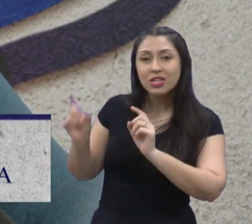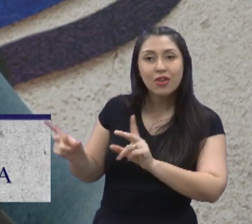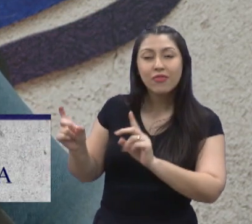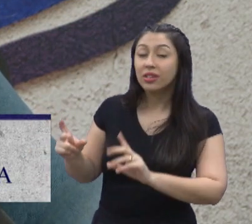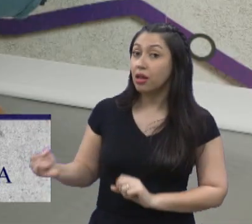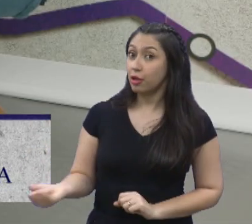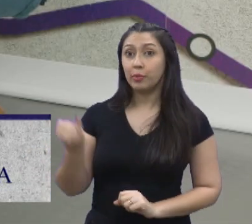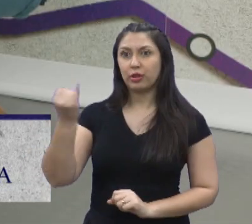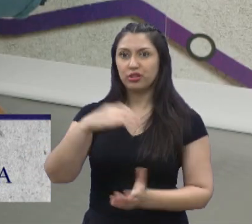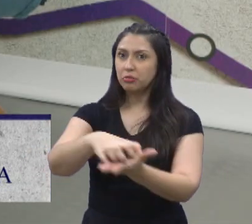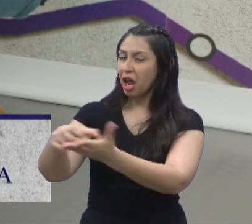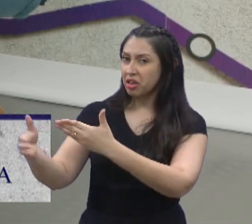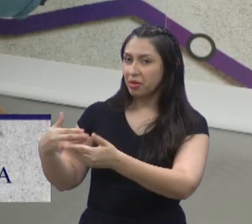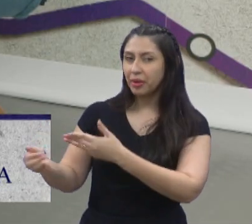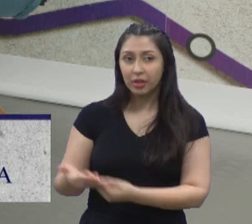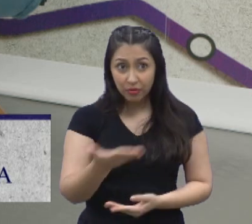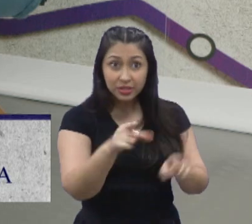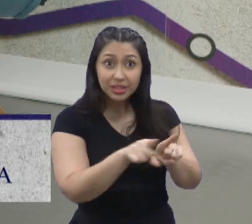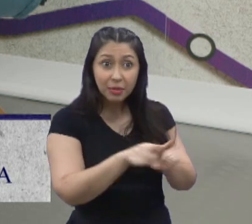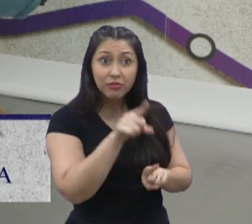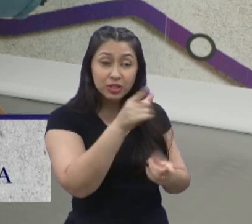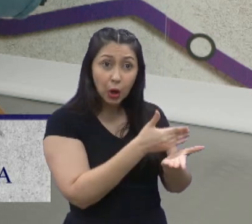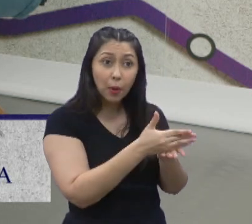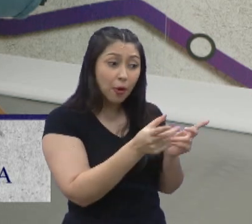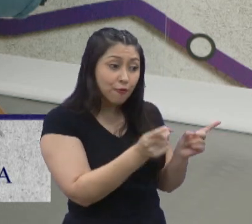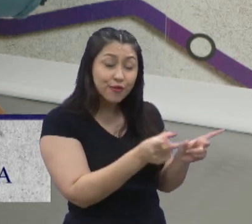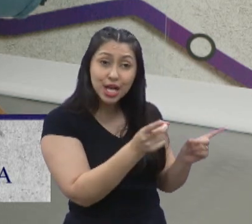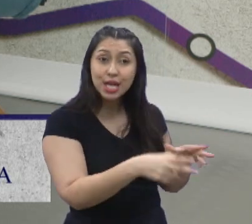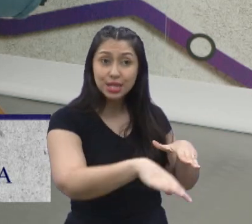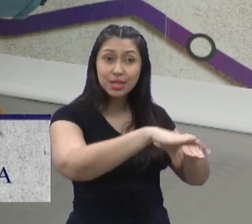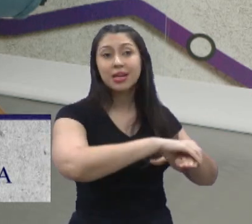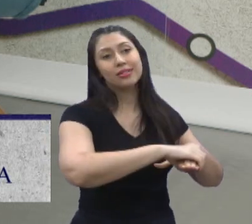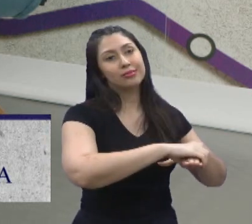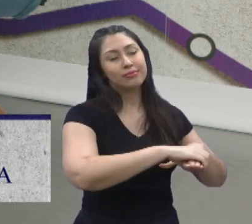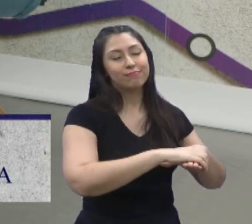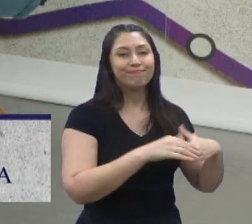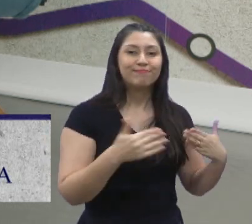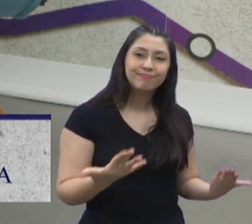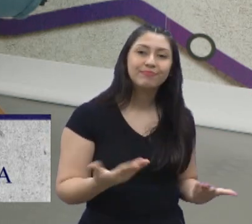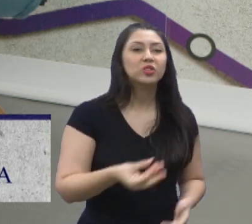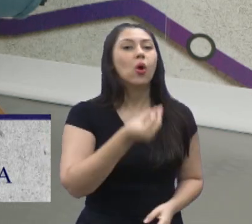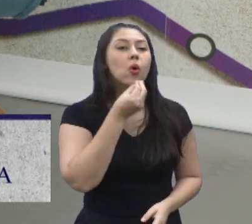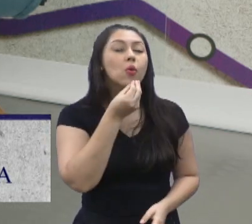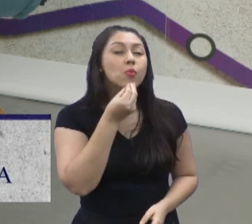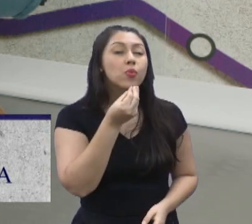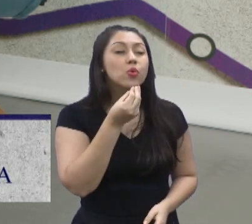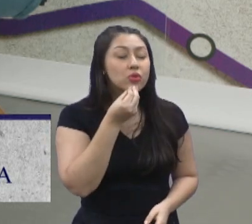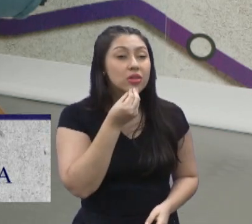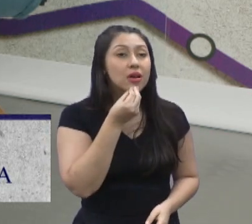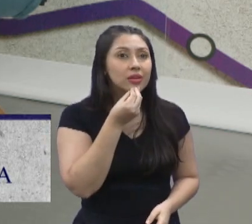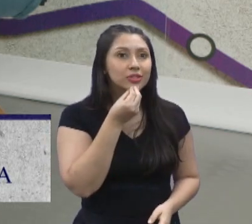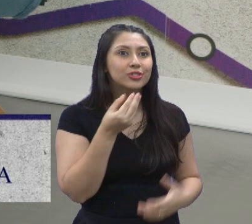você está. Você mesmo, né? Seu primeiro emprego foi como vendedor de sapatos, né? Então foi uma porta aí para ser,